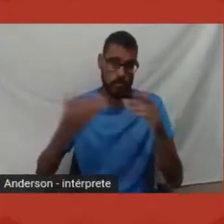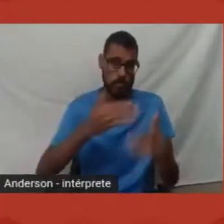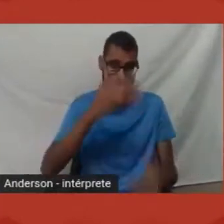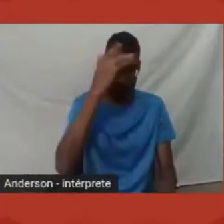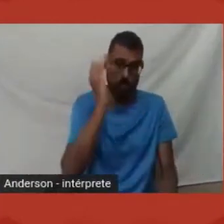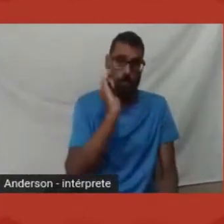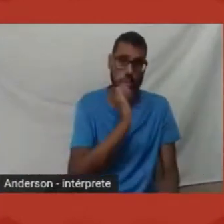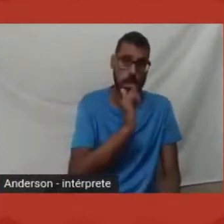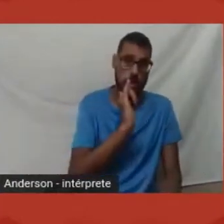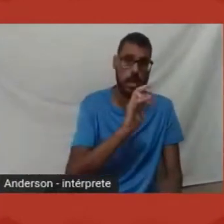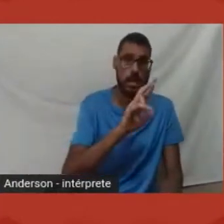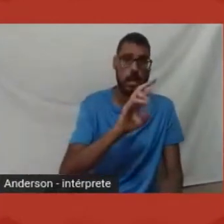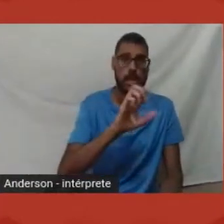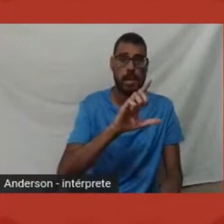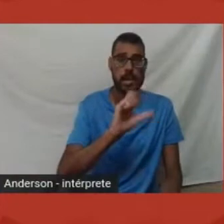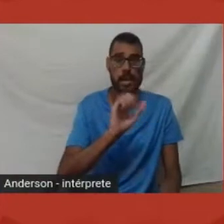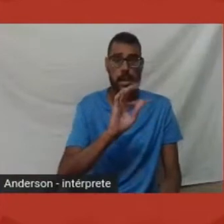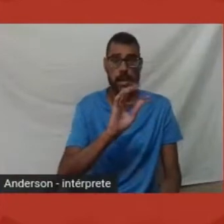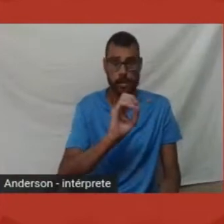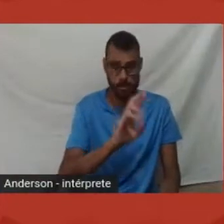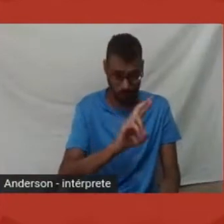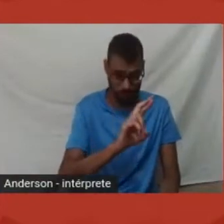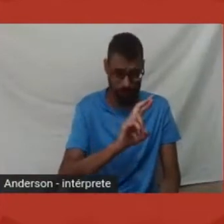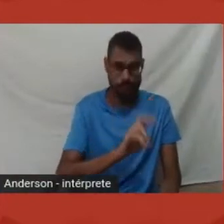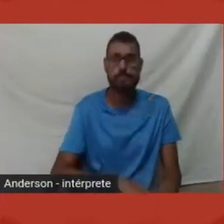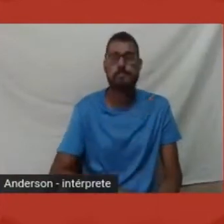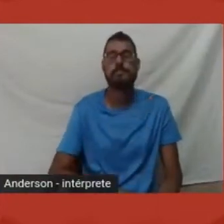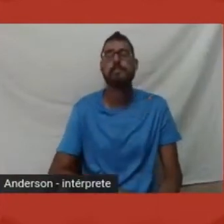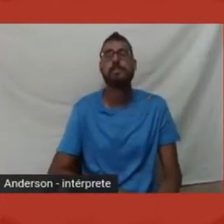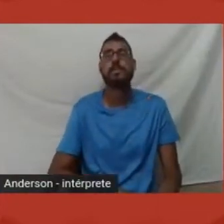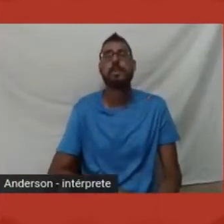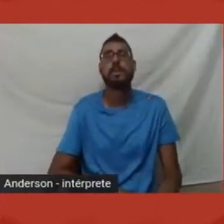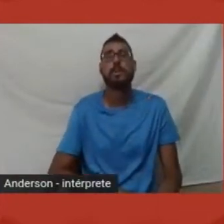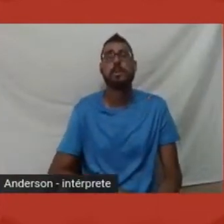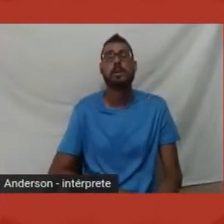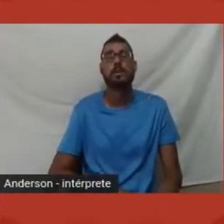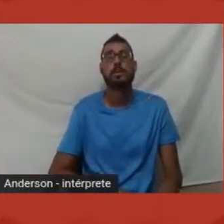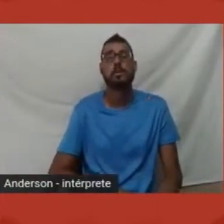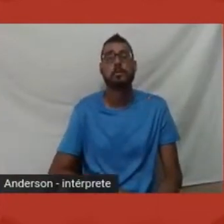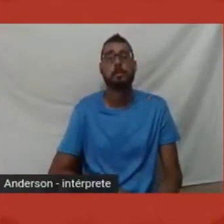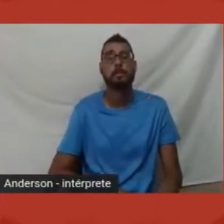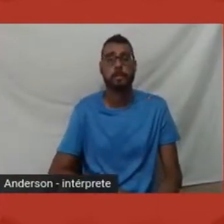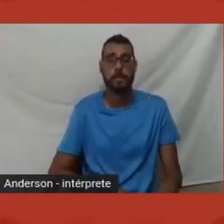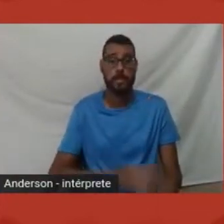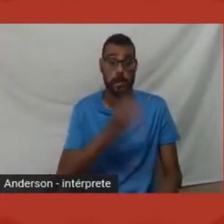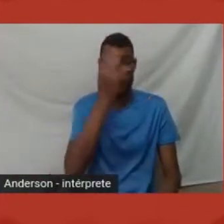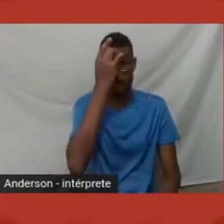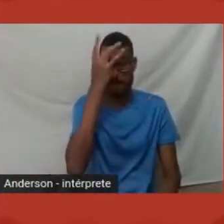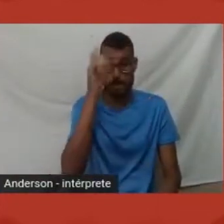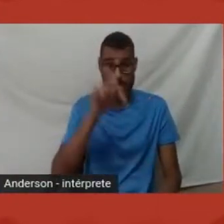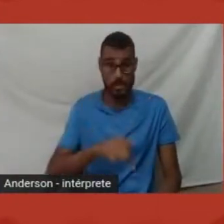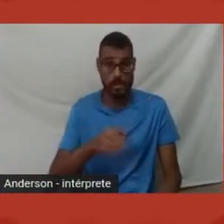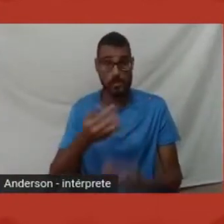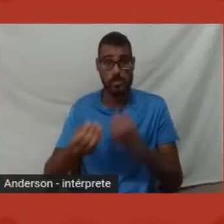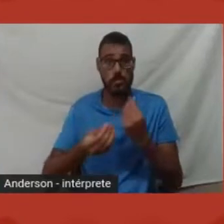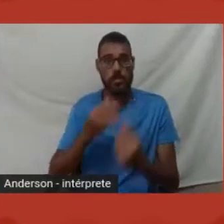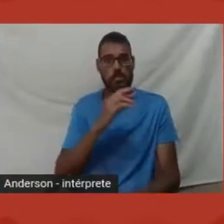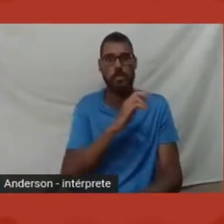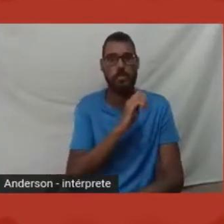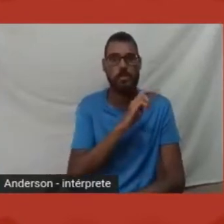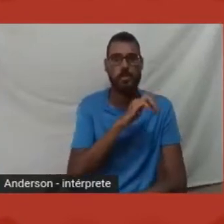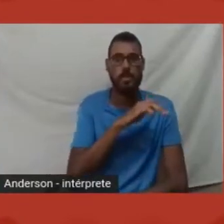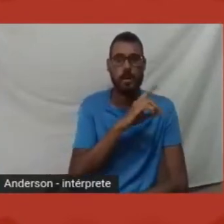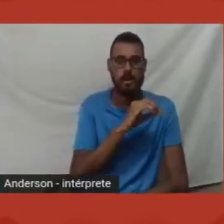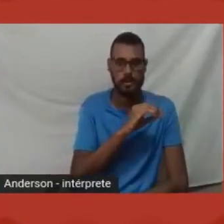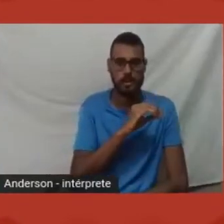né? Para facilitar isso, o Armando criou uma série de materiais, aí, inclusive um